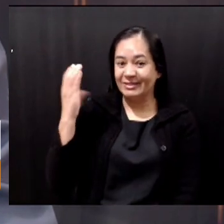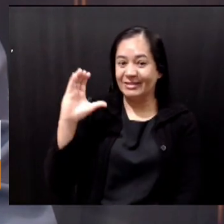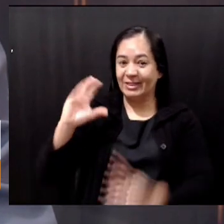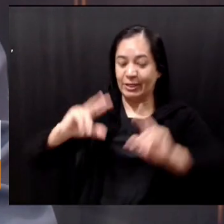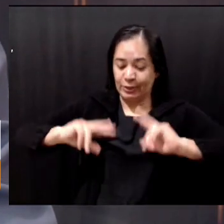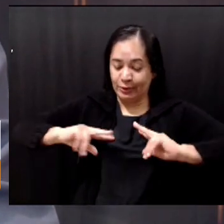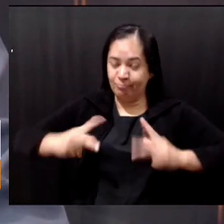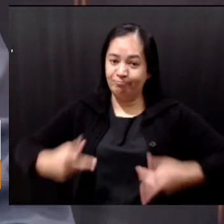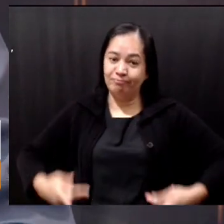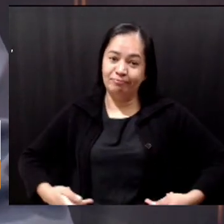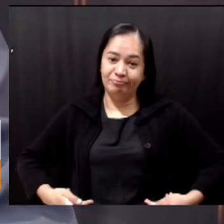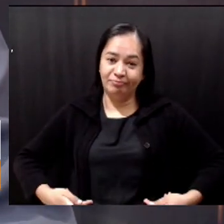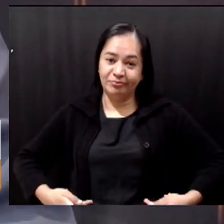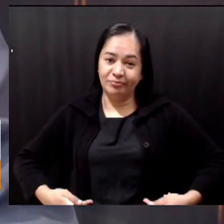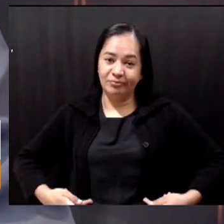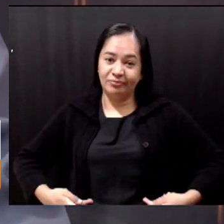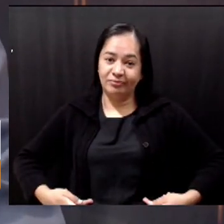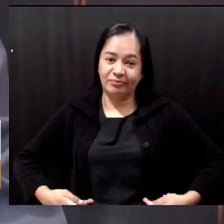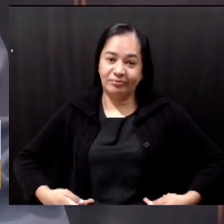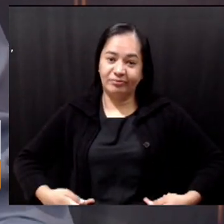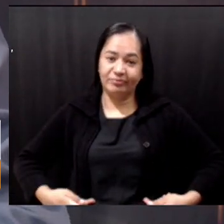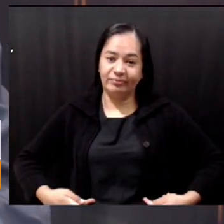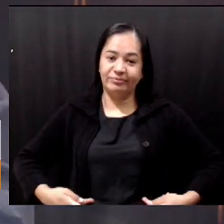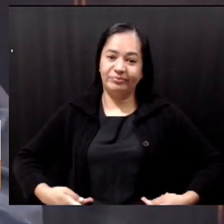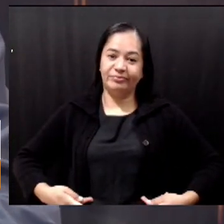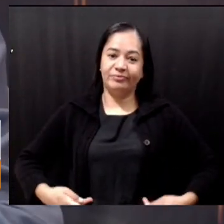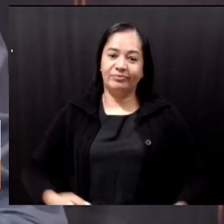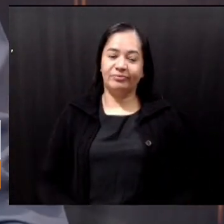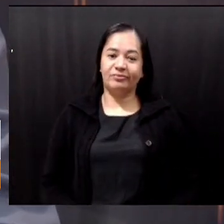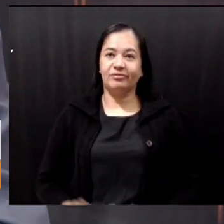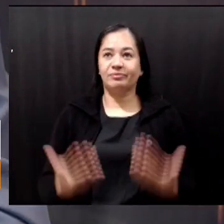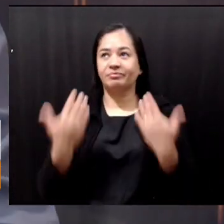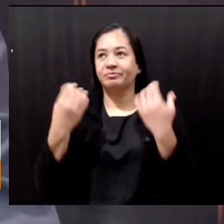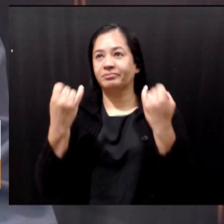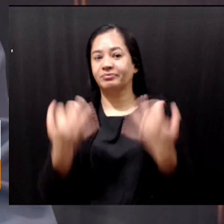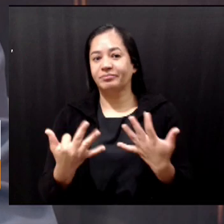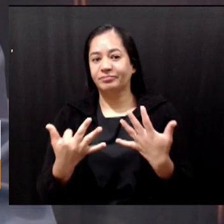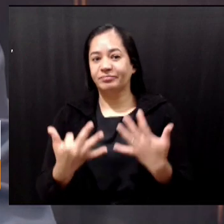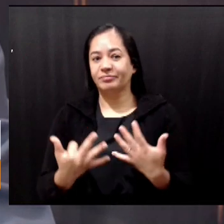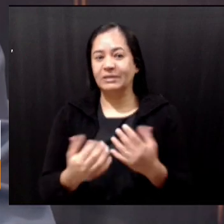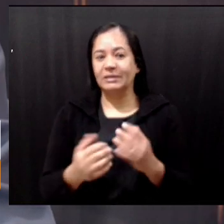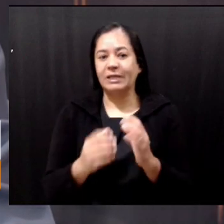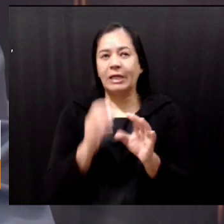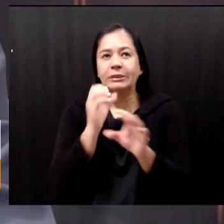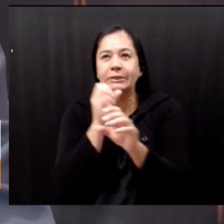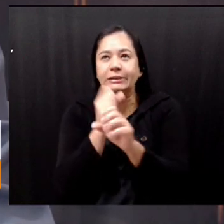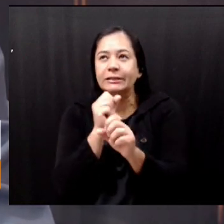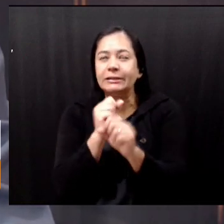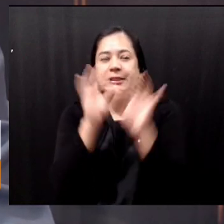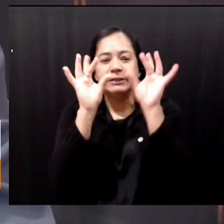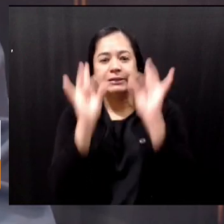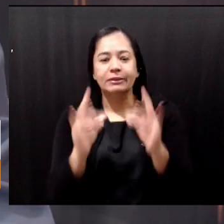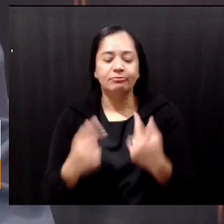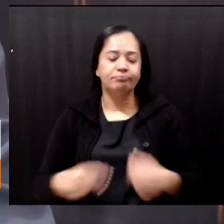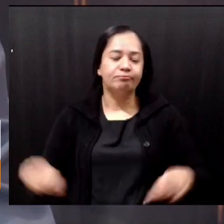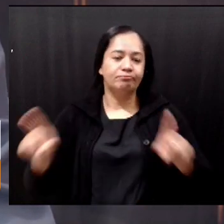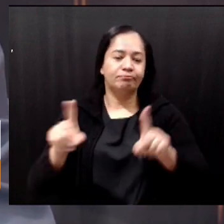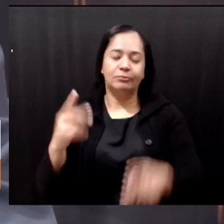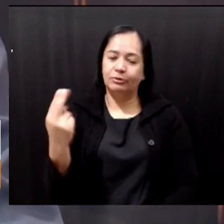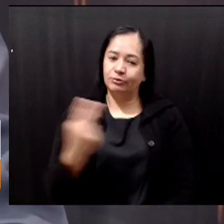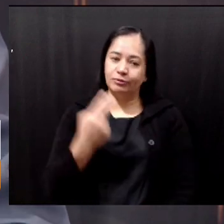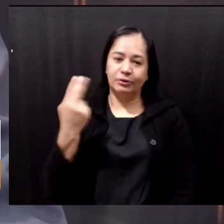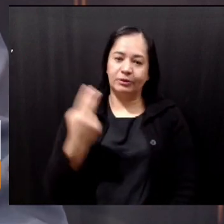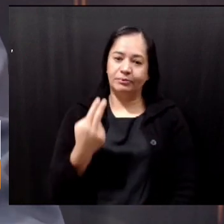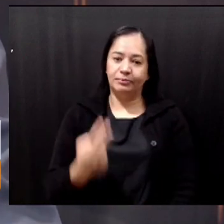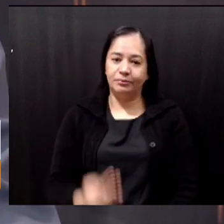tão, eh, vamos falar assim, tão equacionada, né. Infelizmente não tem uma resposta assim.